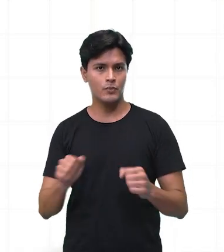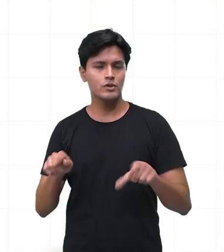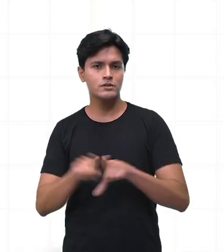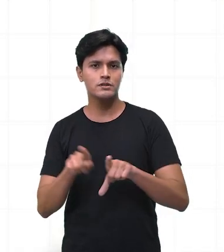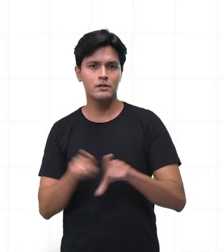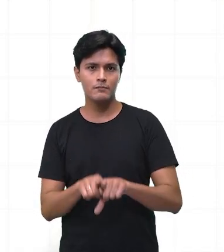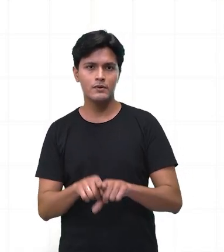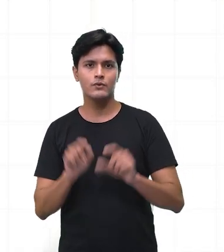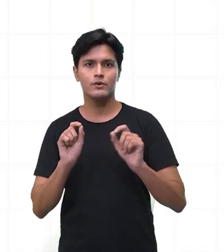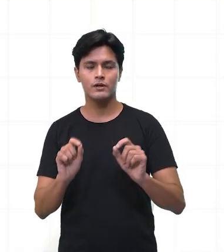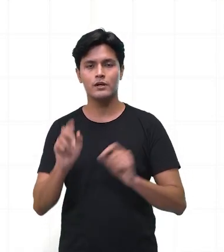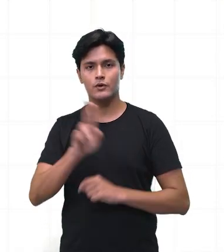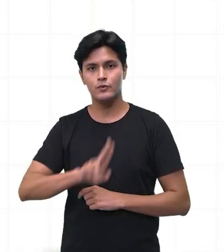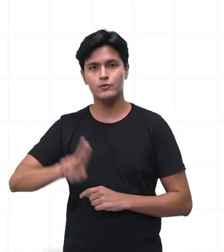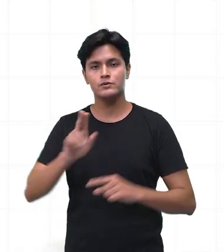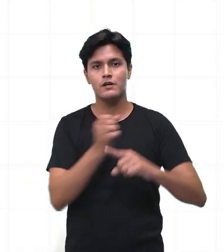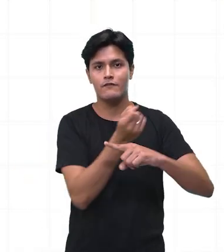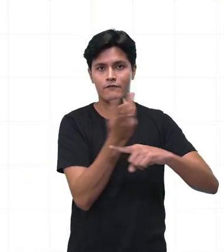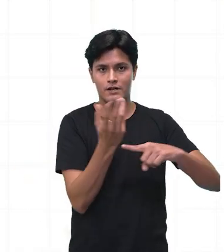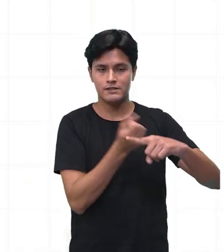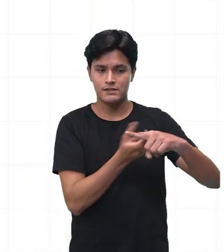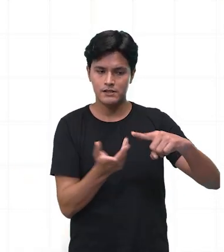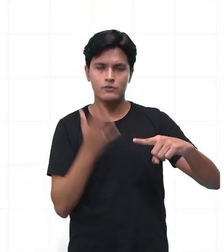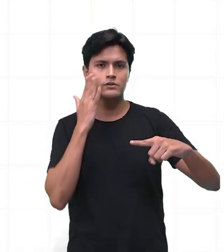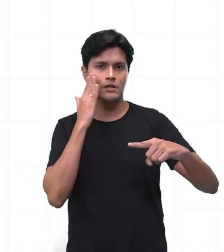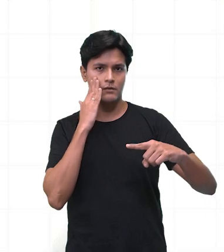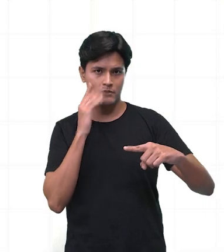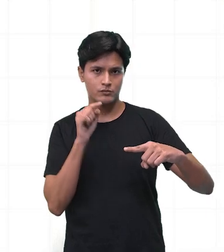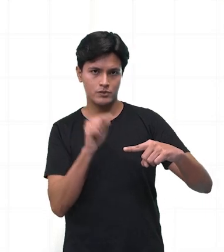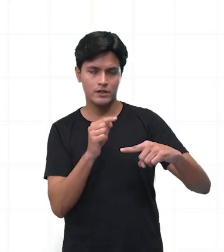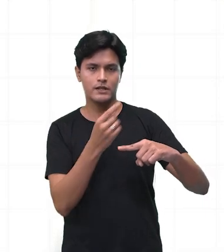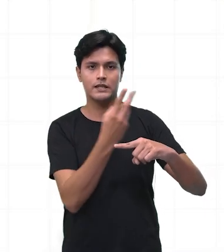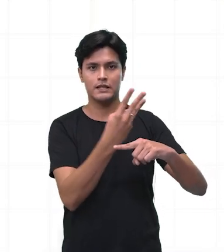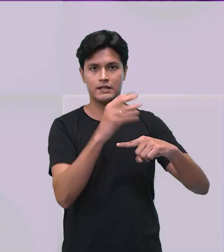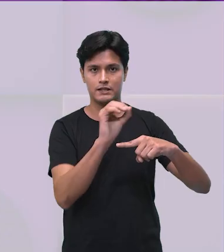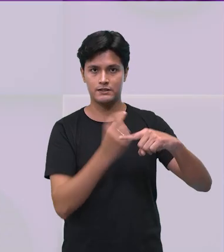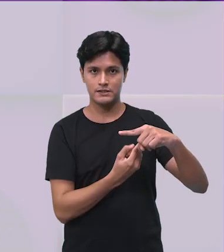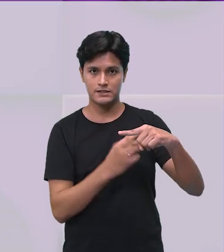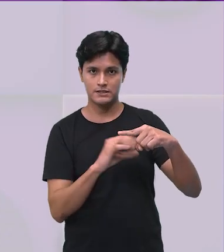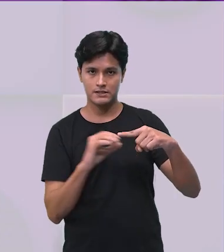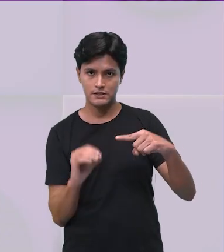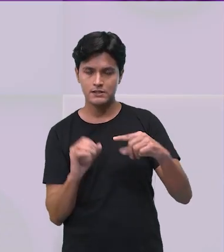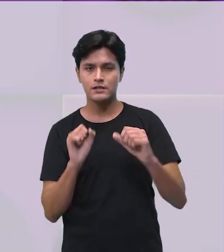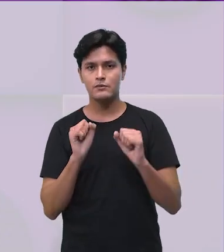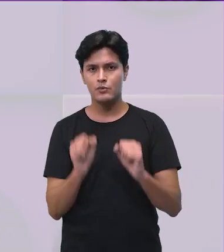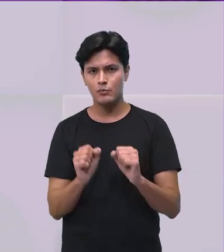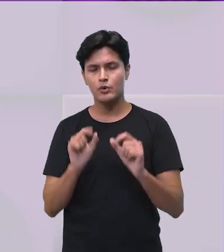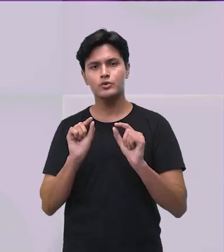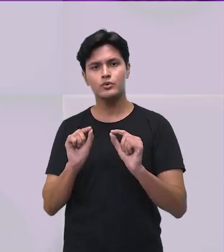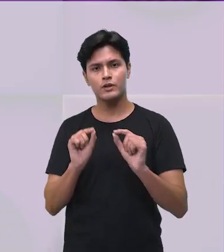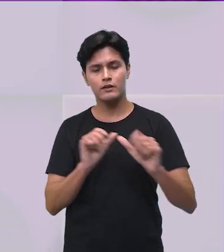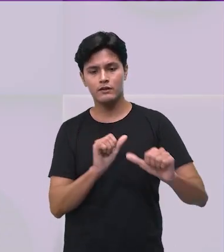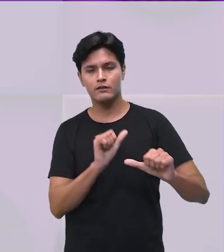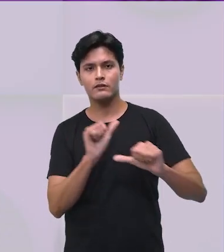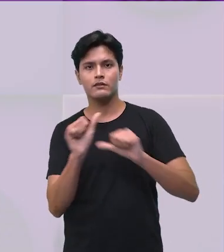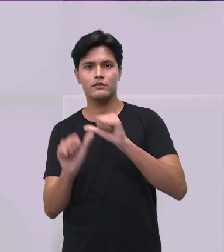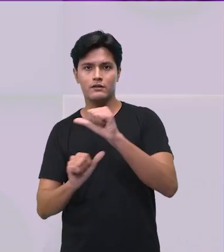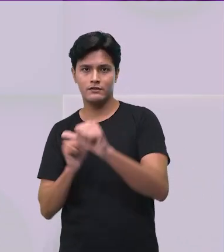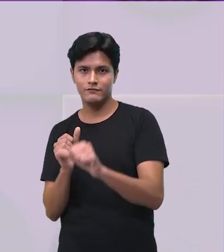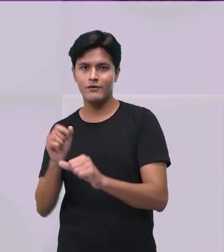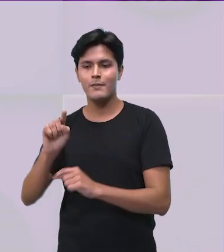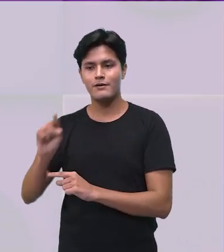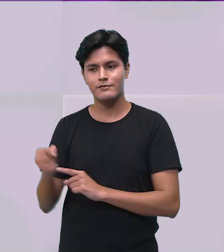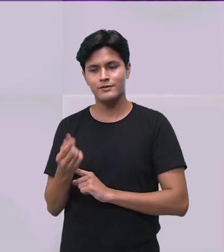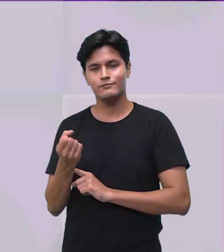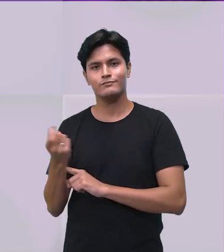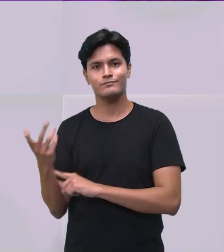essa fração, que nós já sabemos que é 30 sobre 100, e nós podemos fazer o quê? A transformação em decimal.